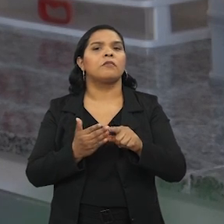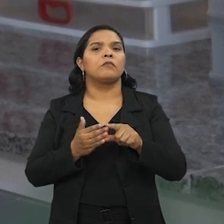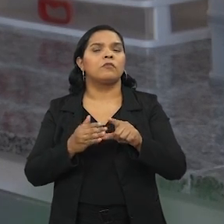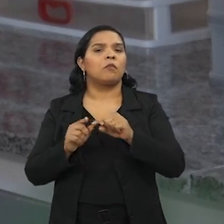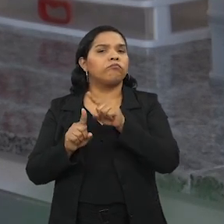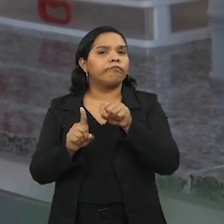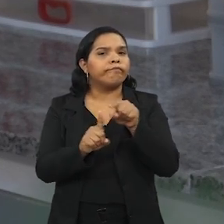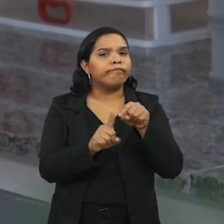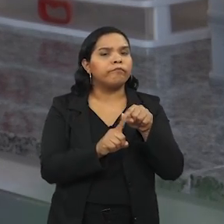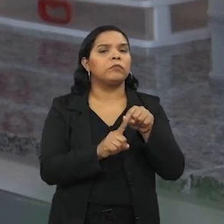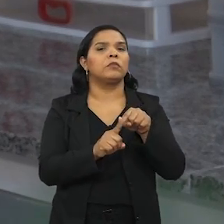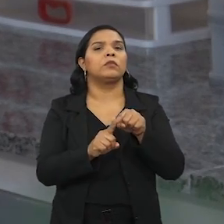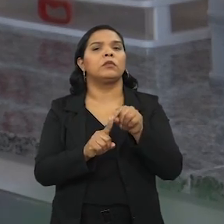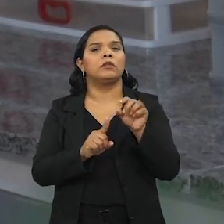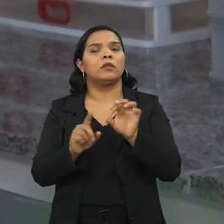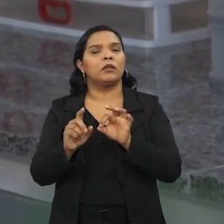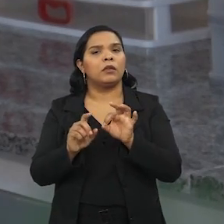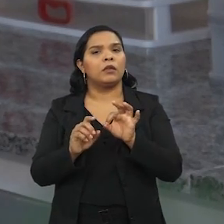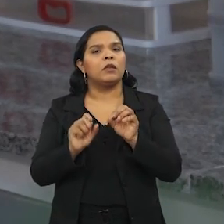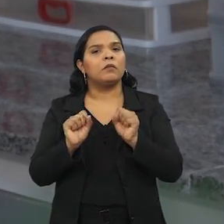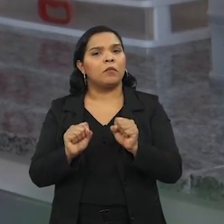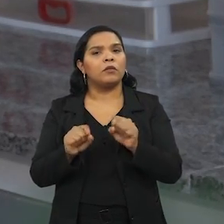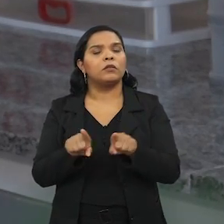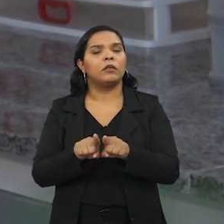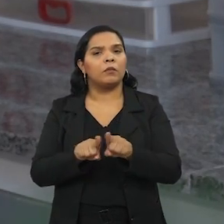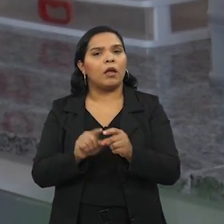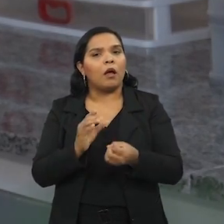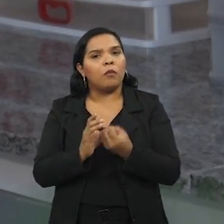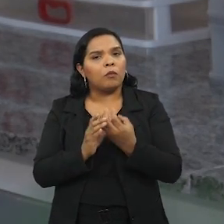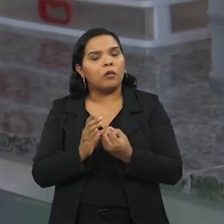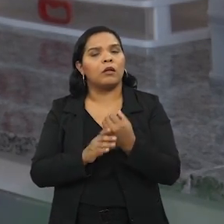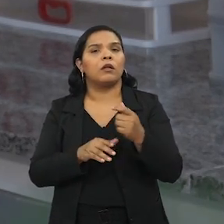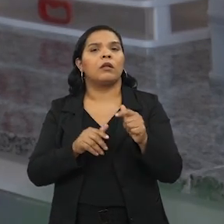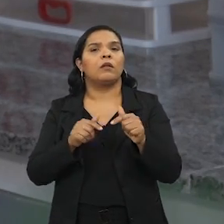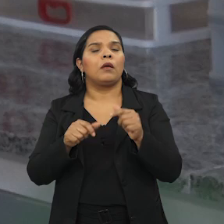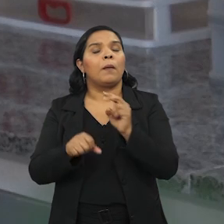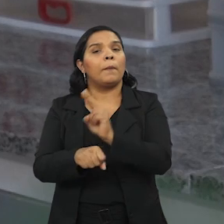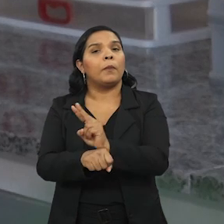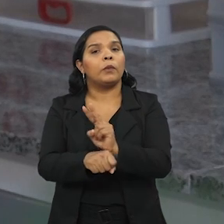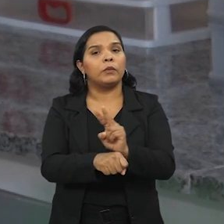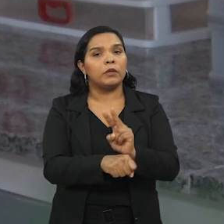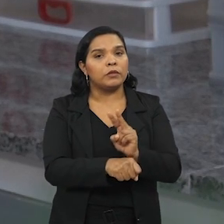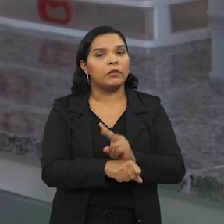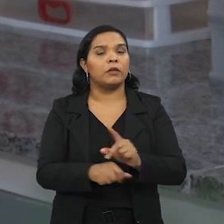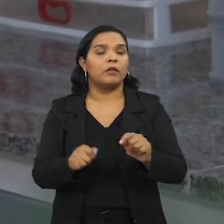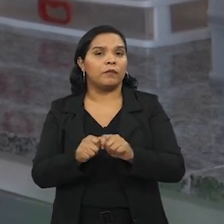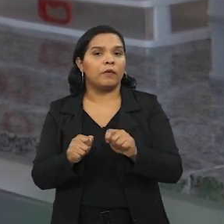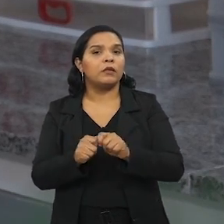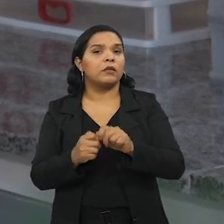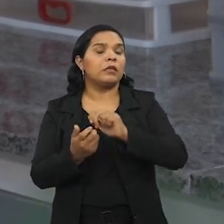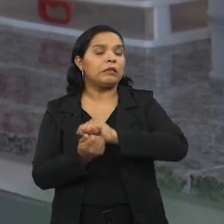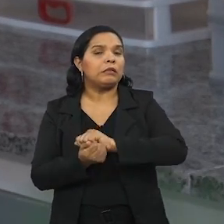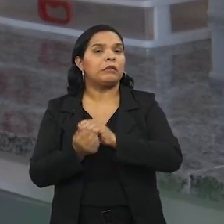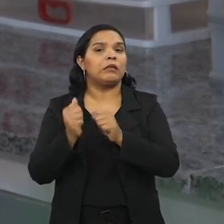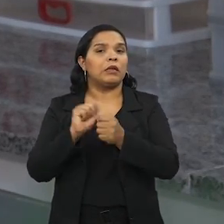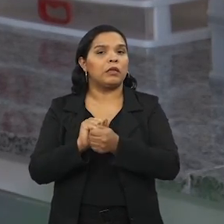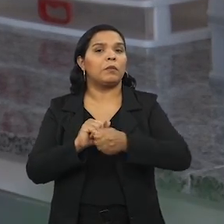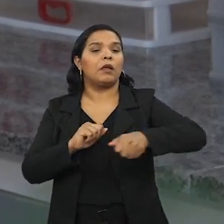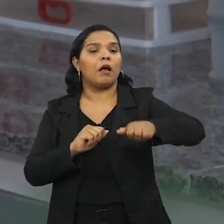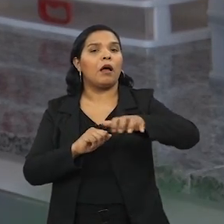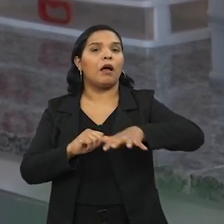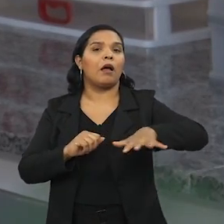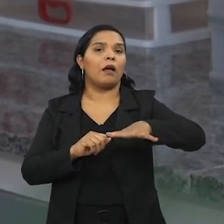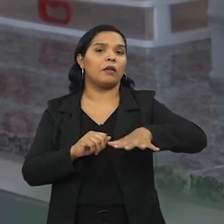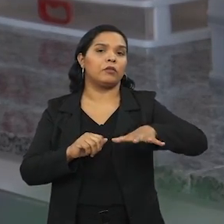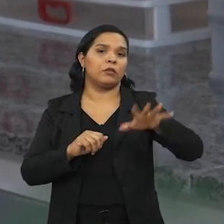sobre diversas funções de organismos e que são produzidas principalmente para poder protegê-las e fazer com que elas